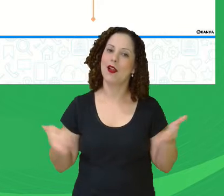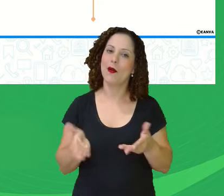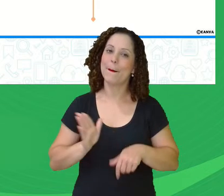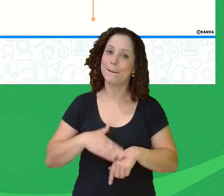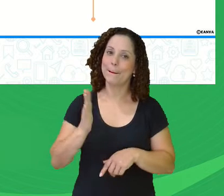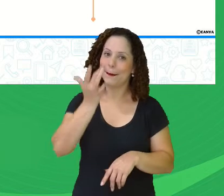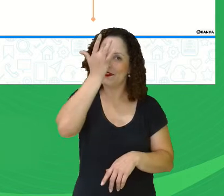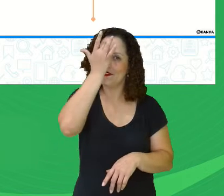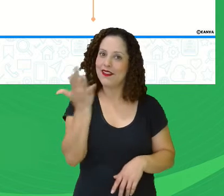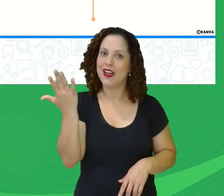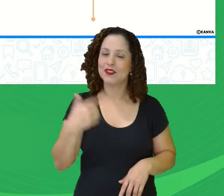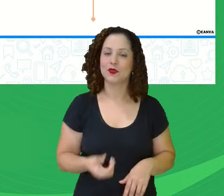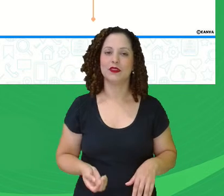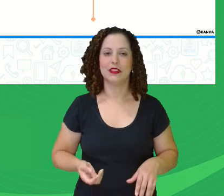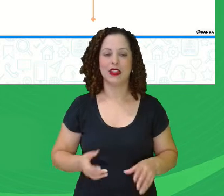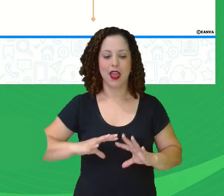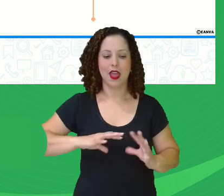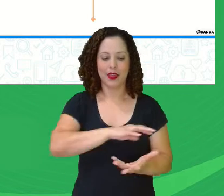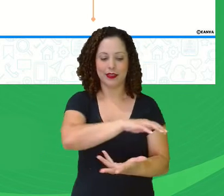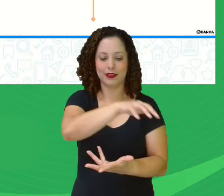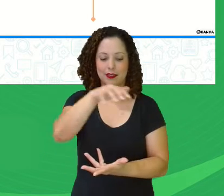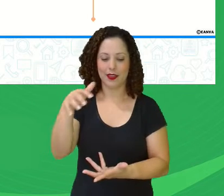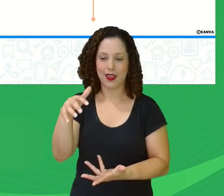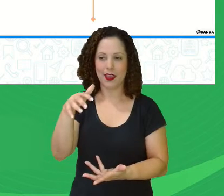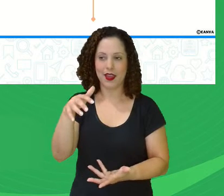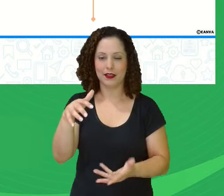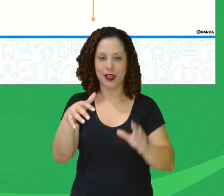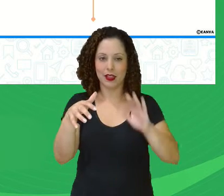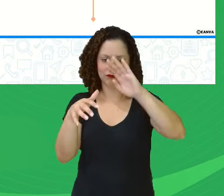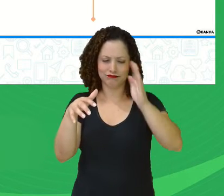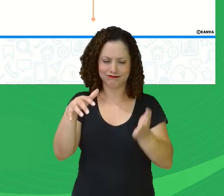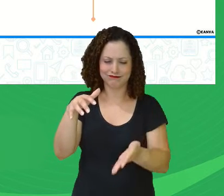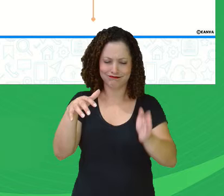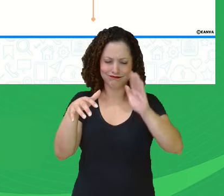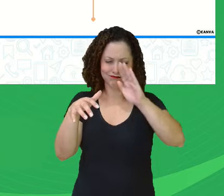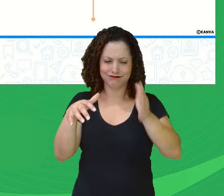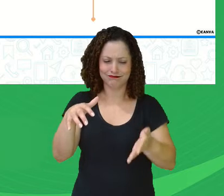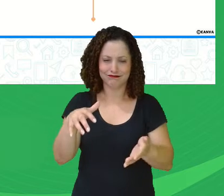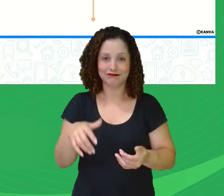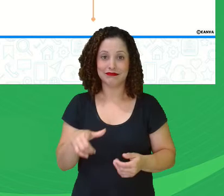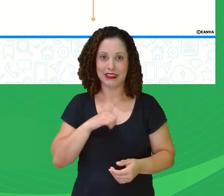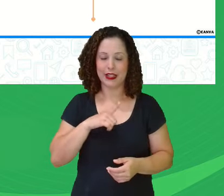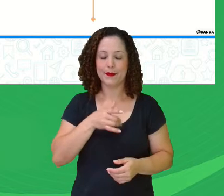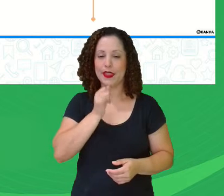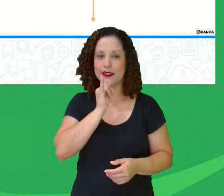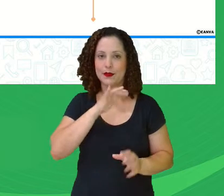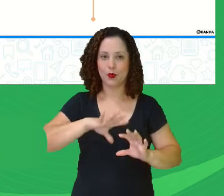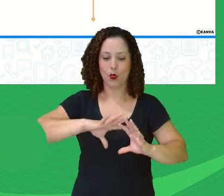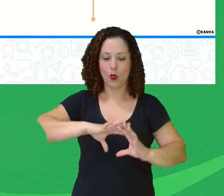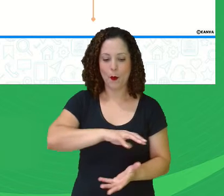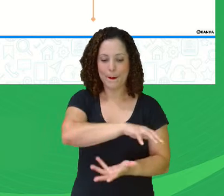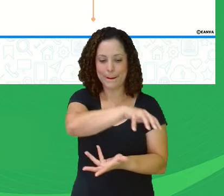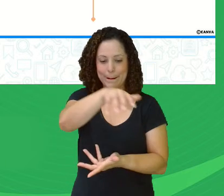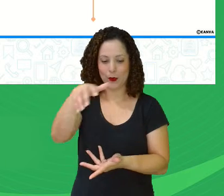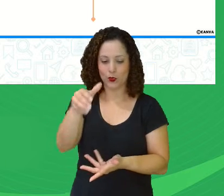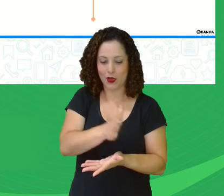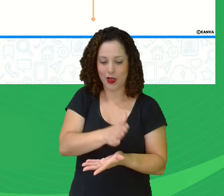mais fácil. A crosta terrestre, a camada de espessura aqui onde a gente está e o chão, vai ser a...